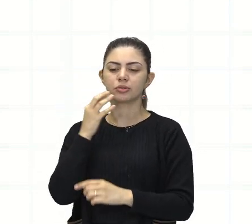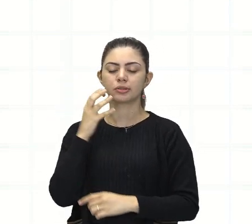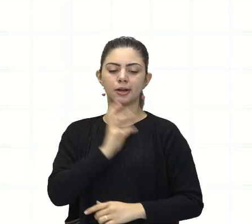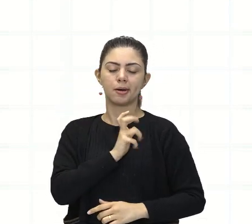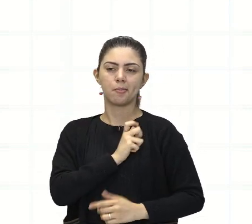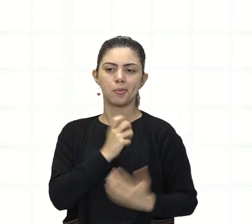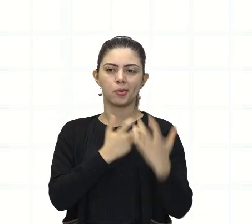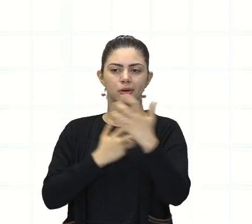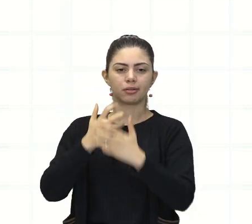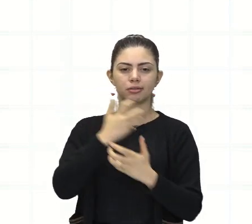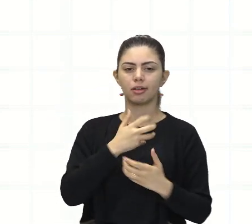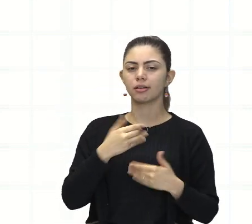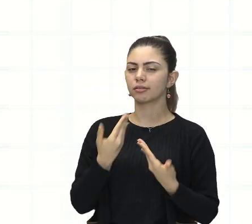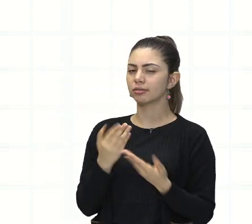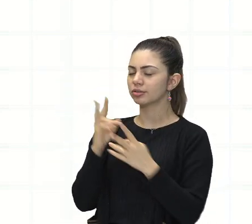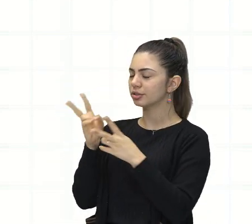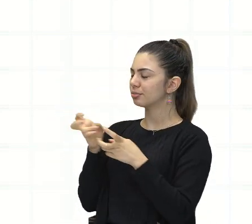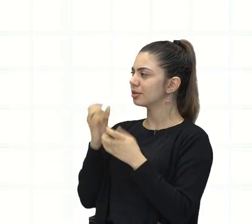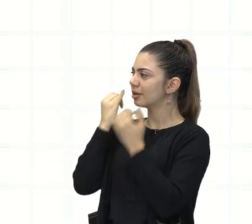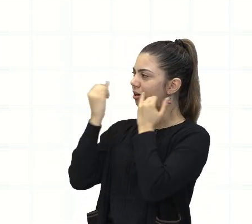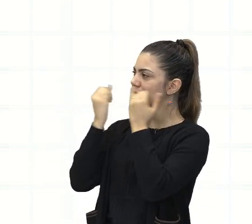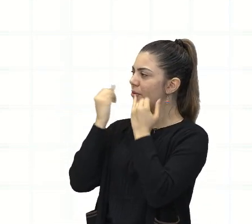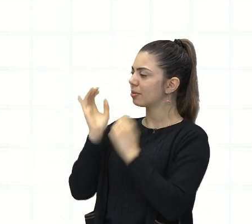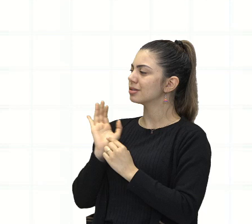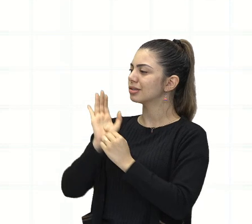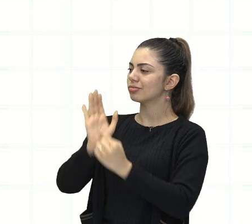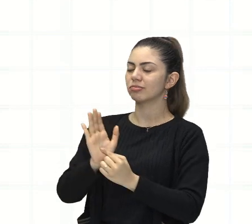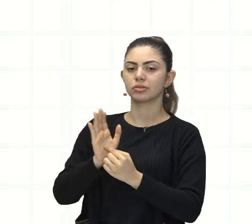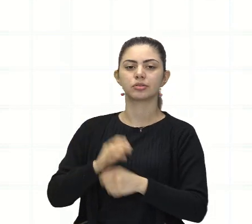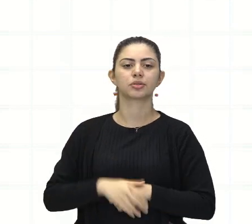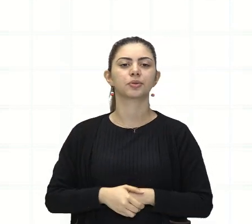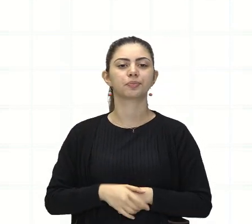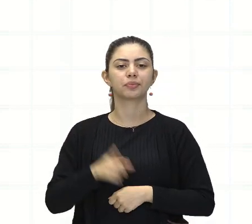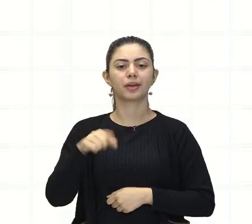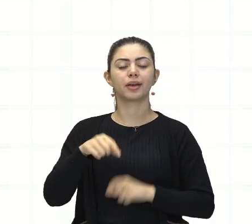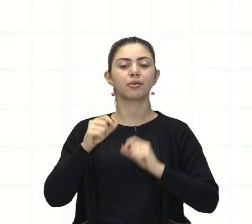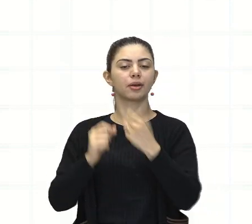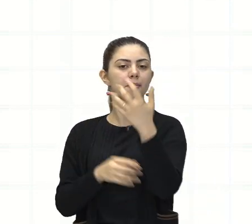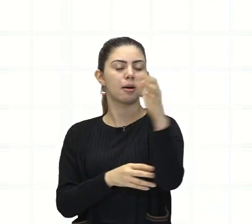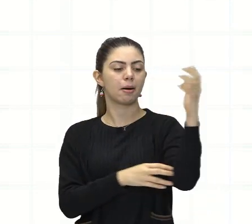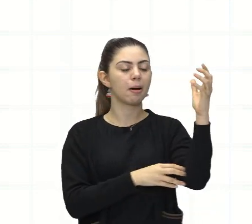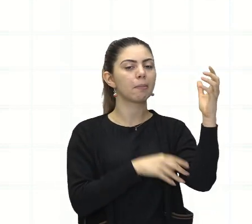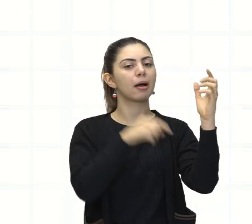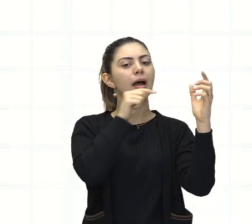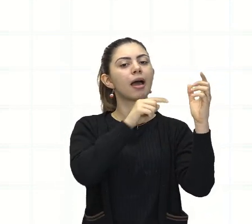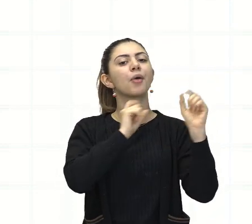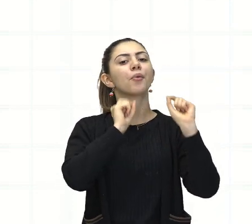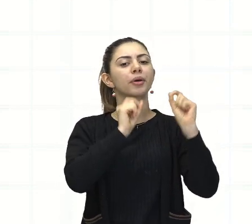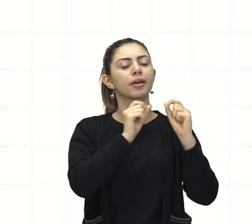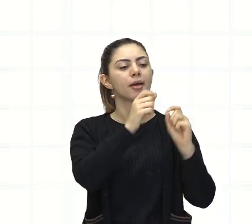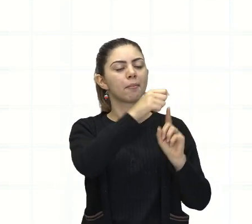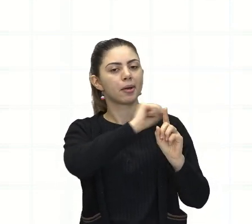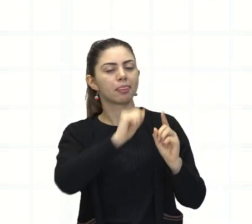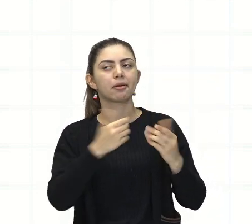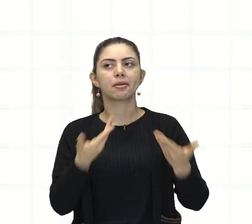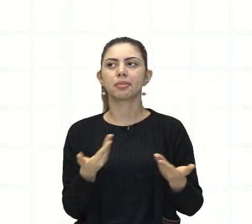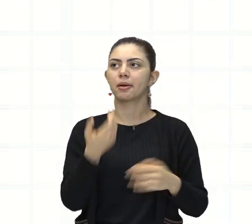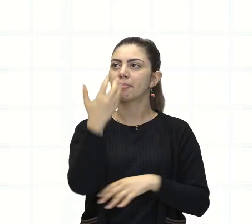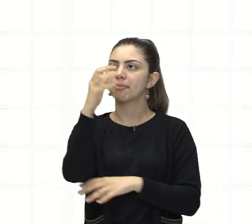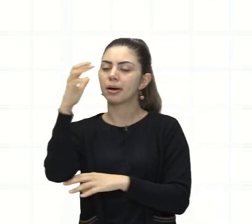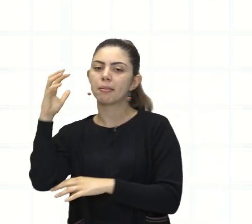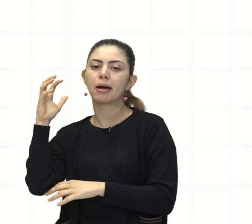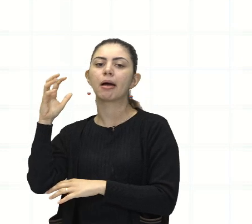ele coloca para nós essa informação explícita. Bananeiras, Laranjeiras. Lembra